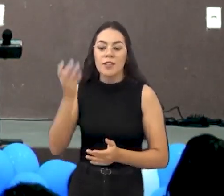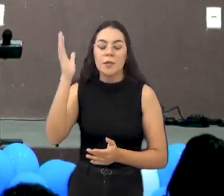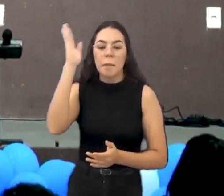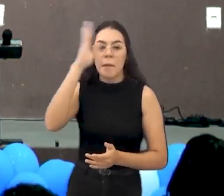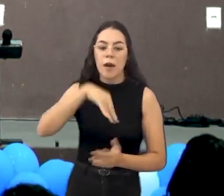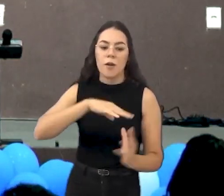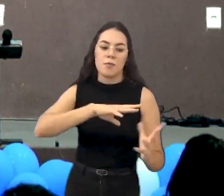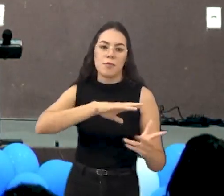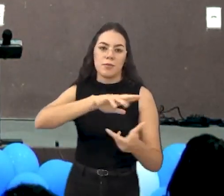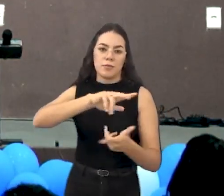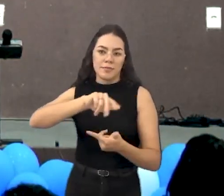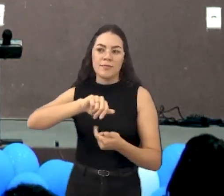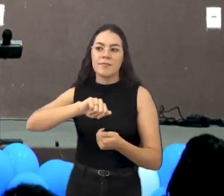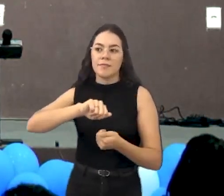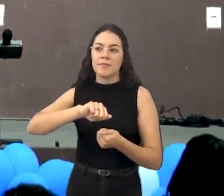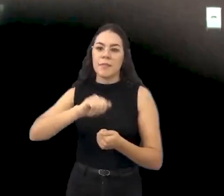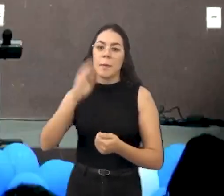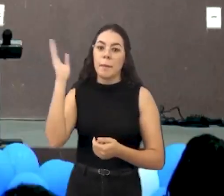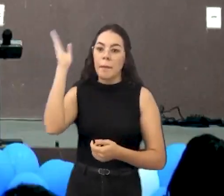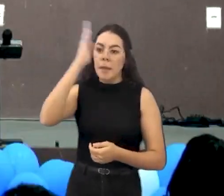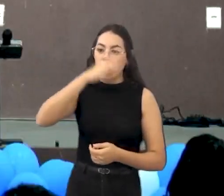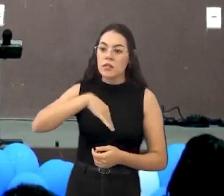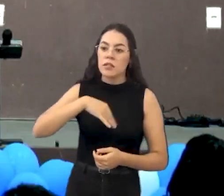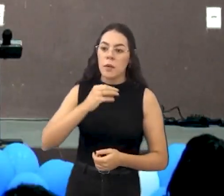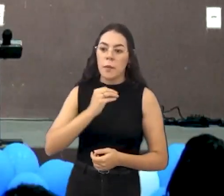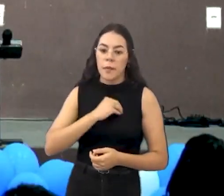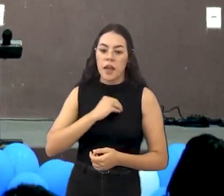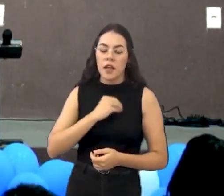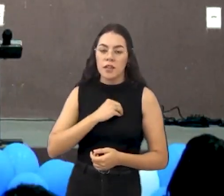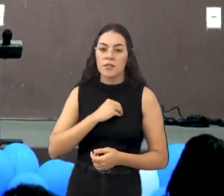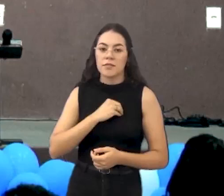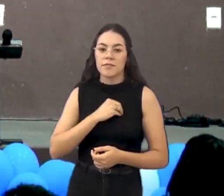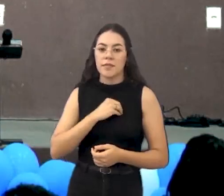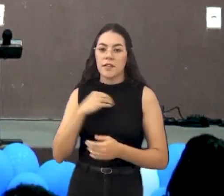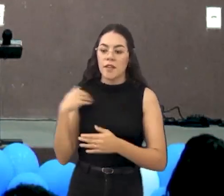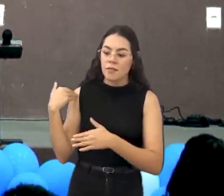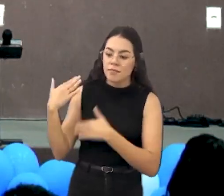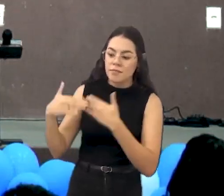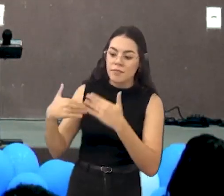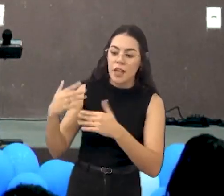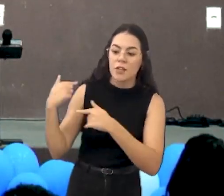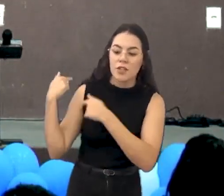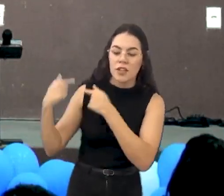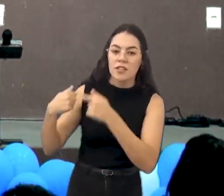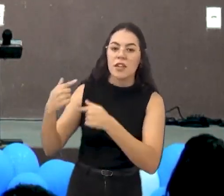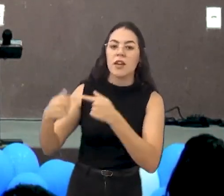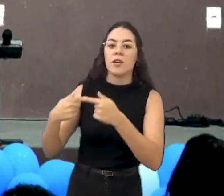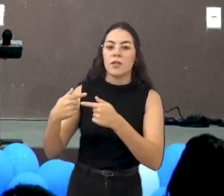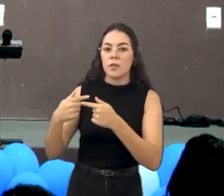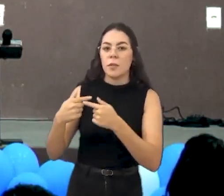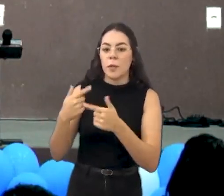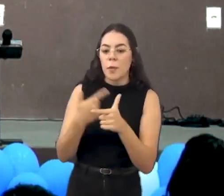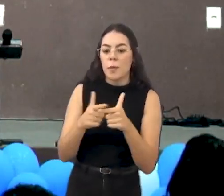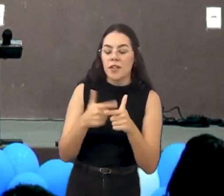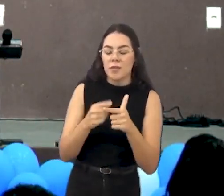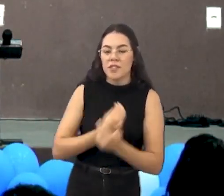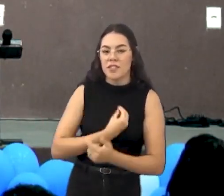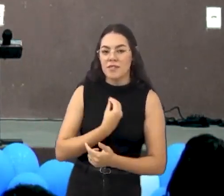o mundo. Maldição essa que nós vemos aí se reproduzindo na sociedade e nas condições que a